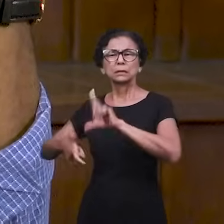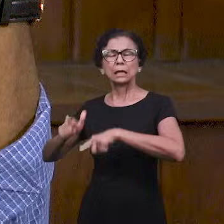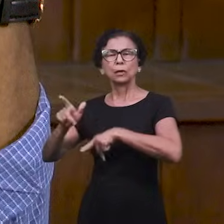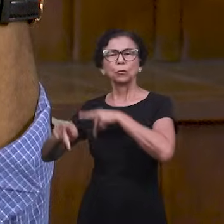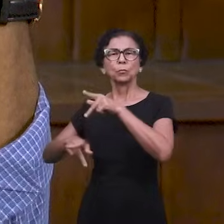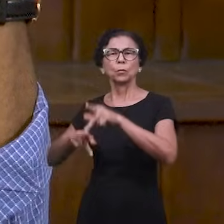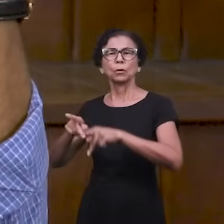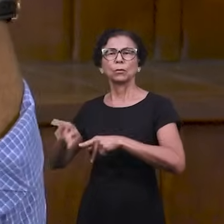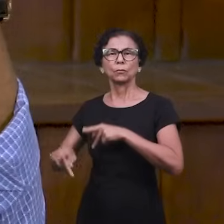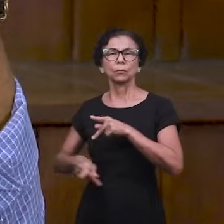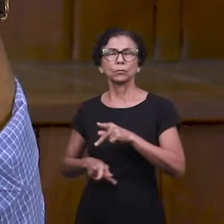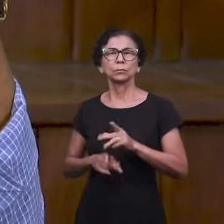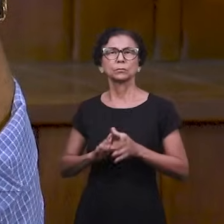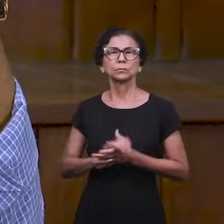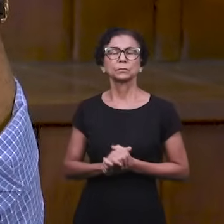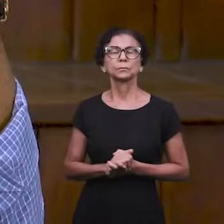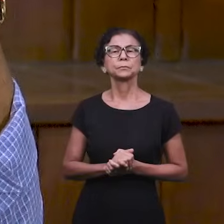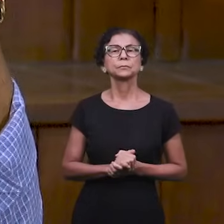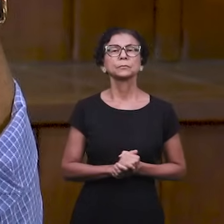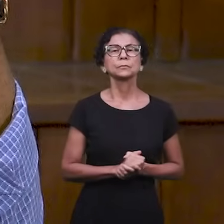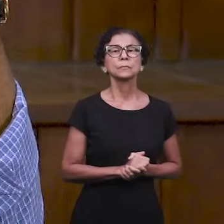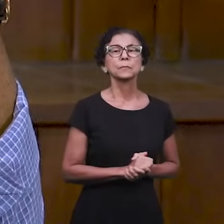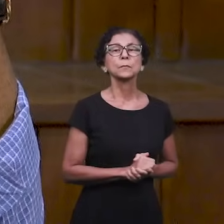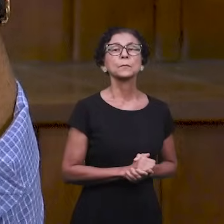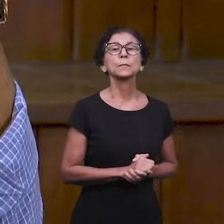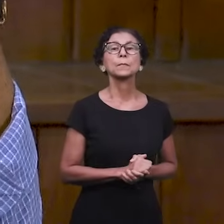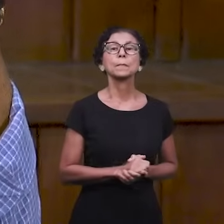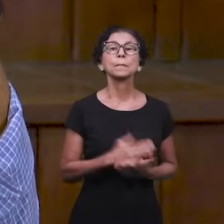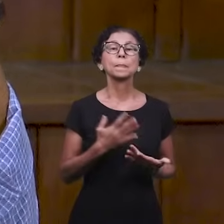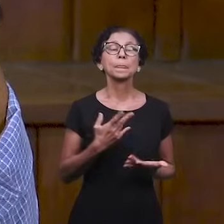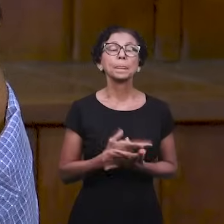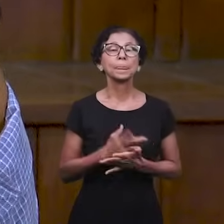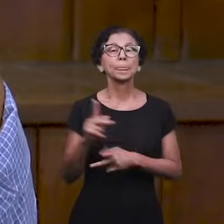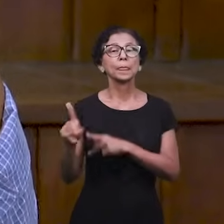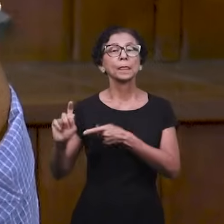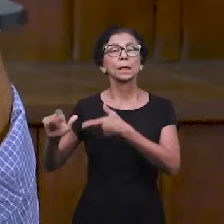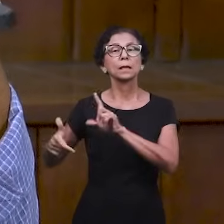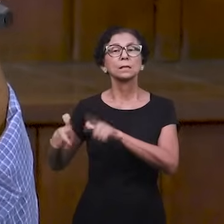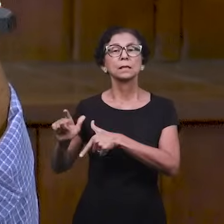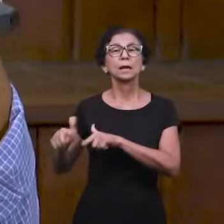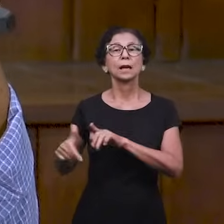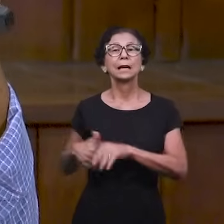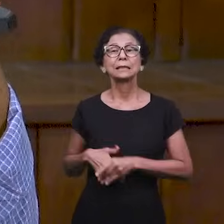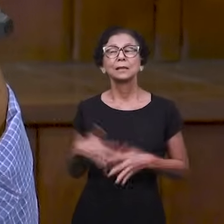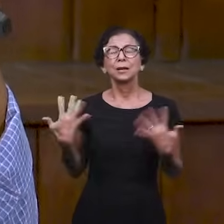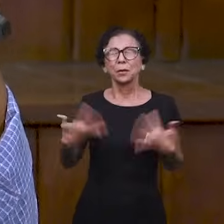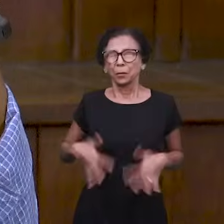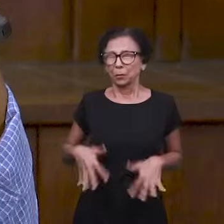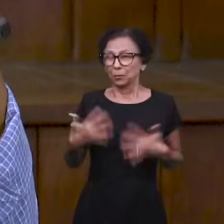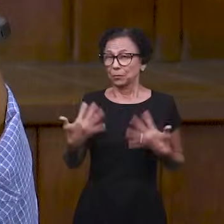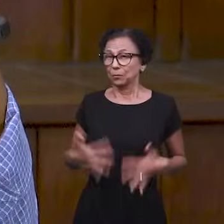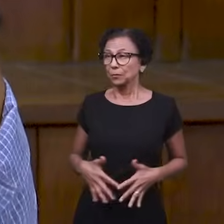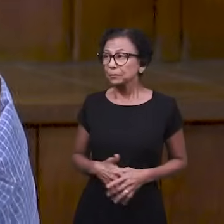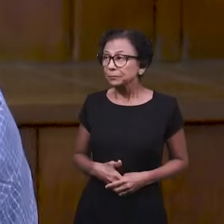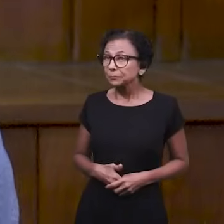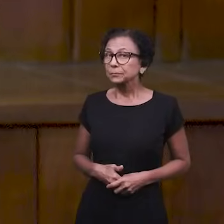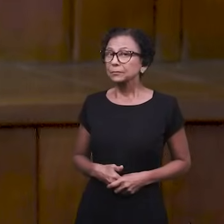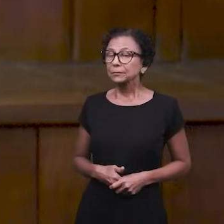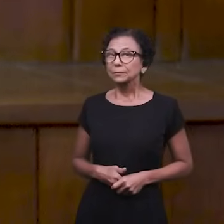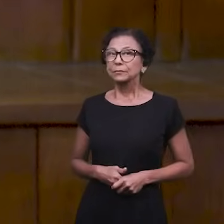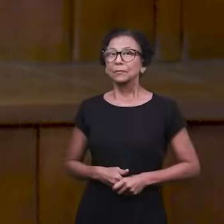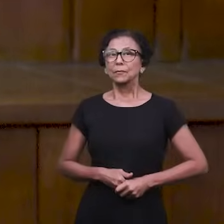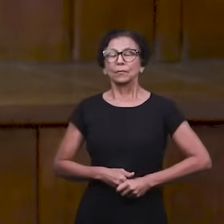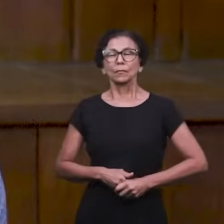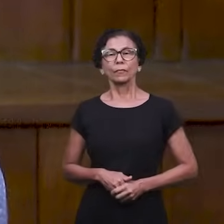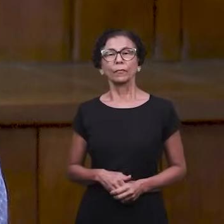verso 15, né, Antônio Carlos? O que vai acontecer com os israelitas dessa época. Eles vão passar uma aflição tão grande. Então o obreiro tem que